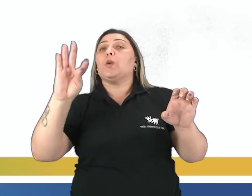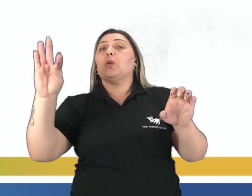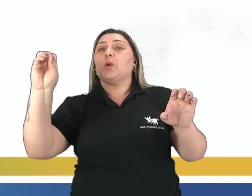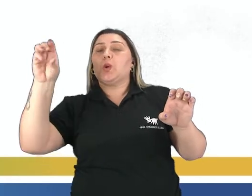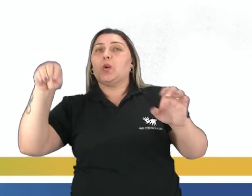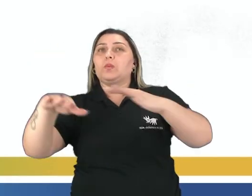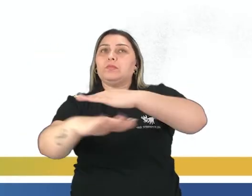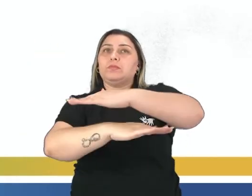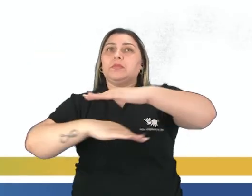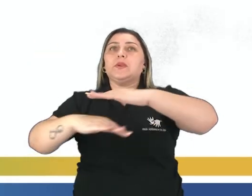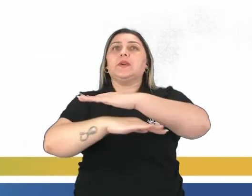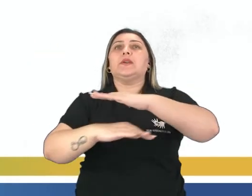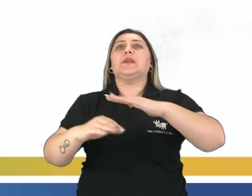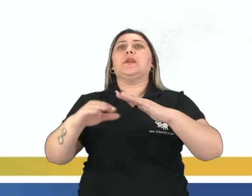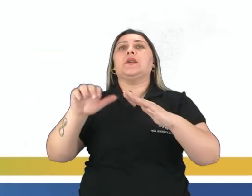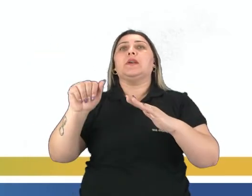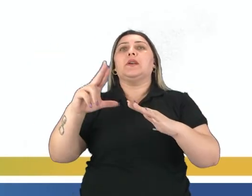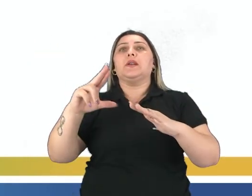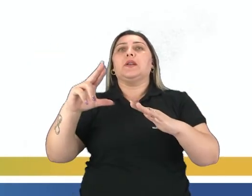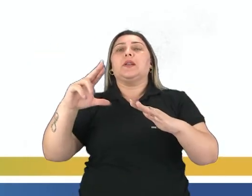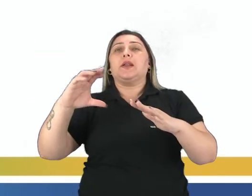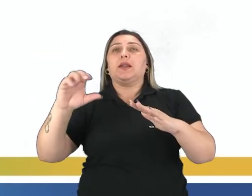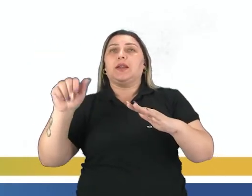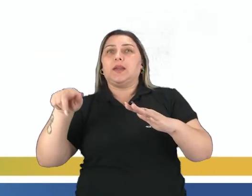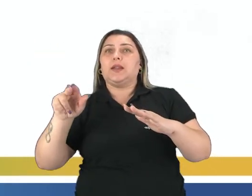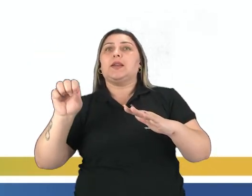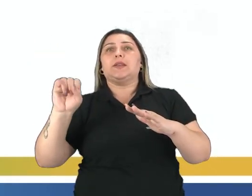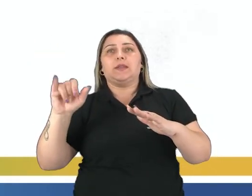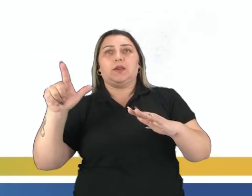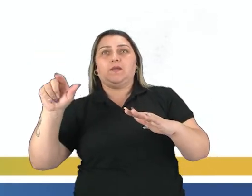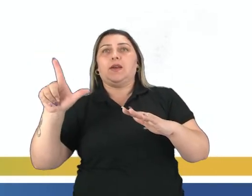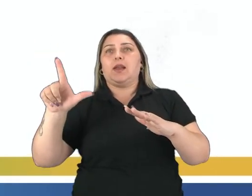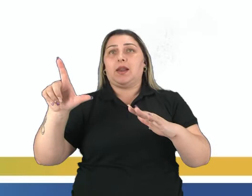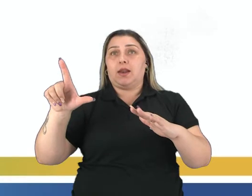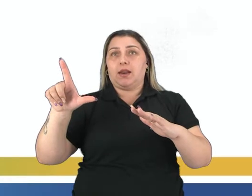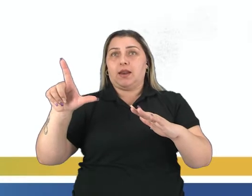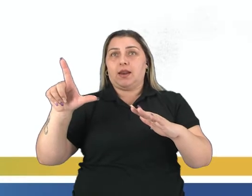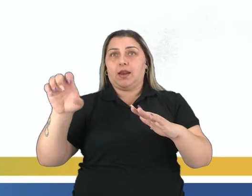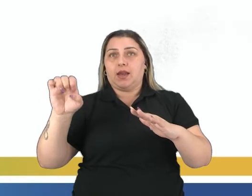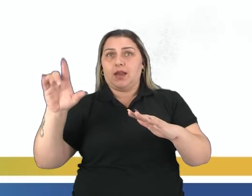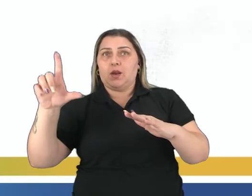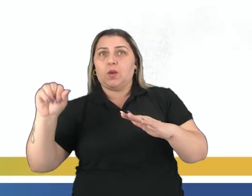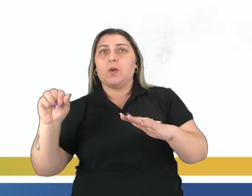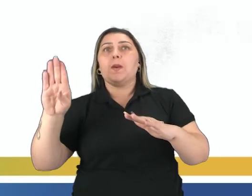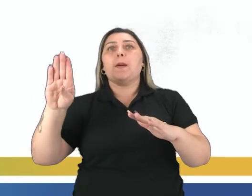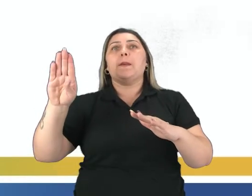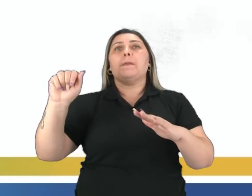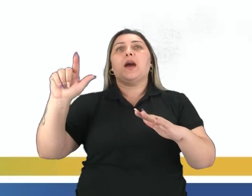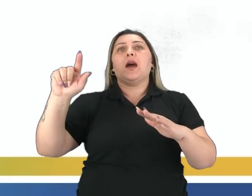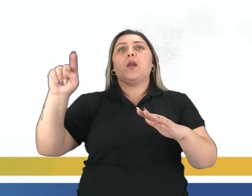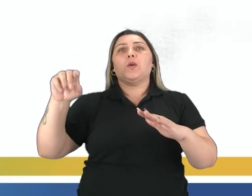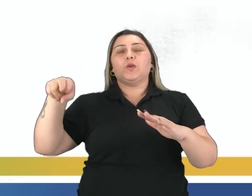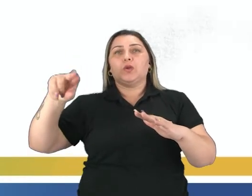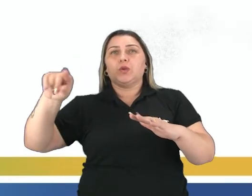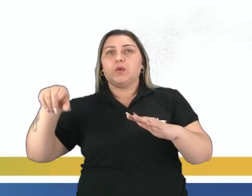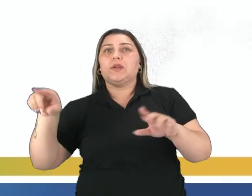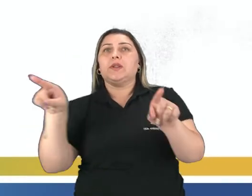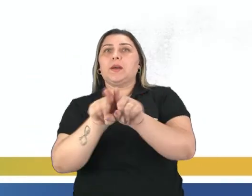Abaixo nós temos Arlechinella, Silvia, Lélio, Balanzone e